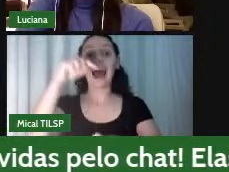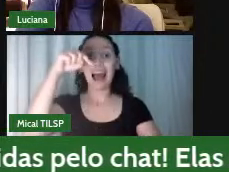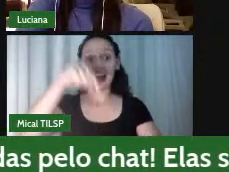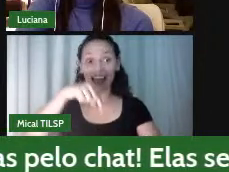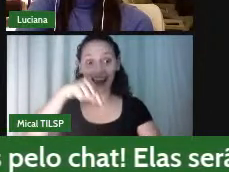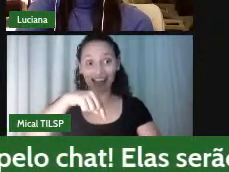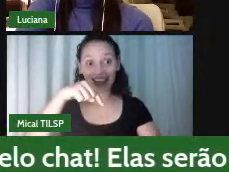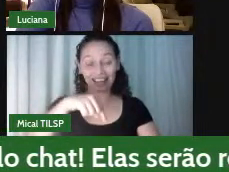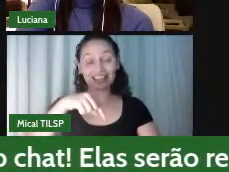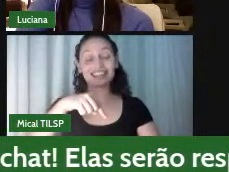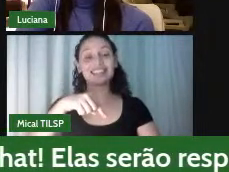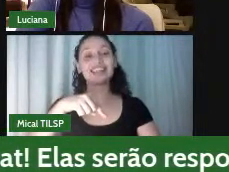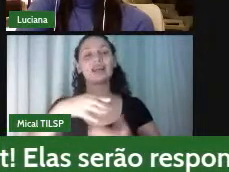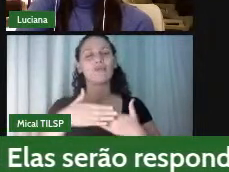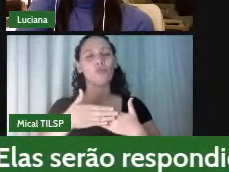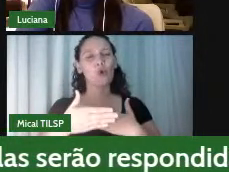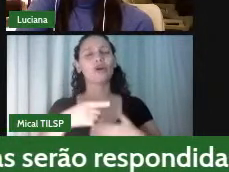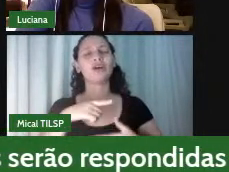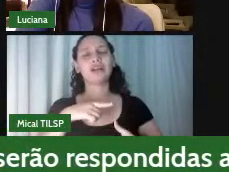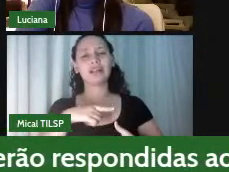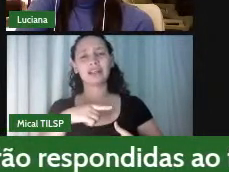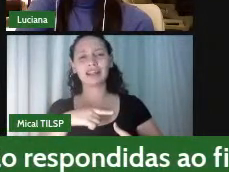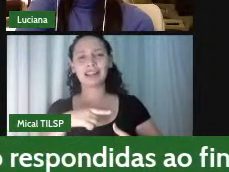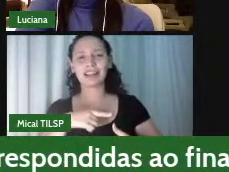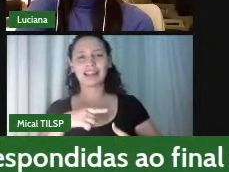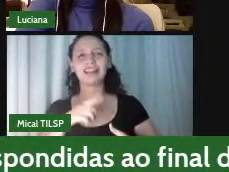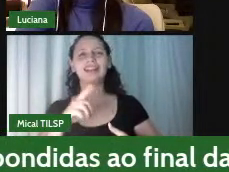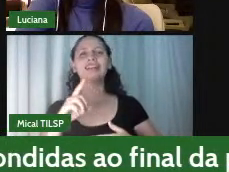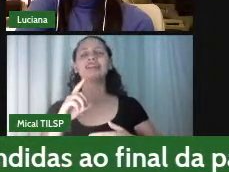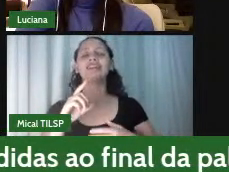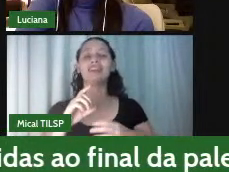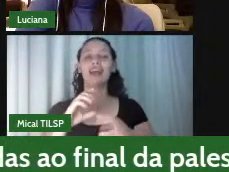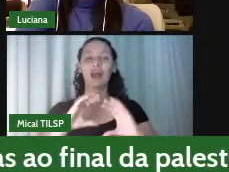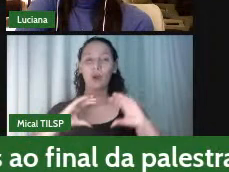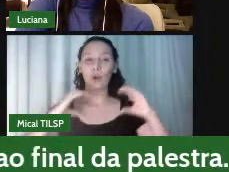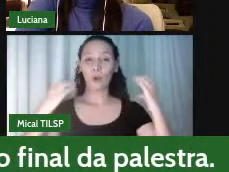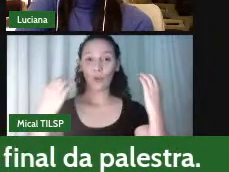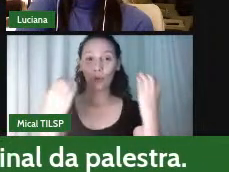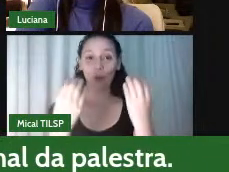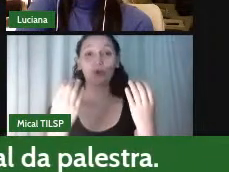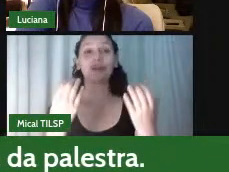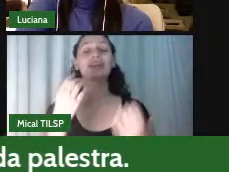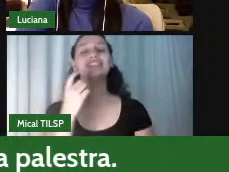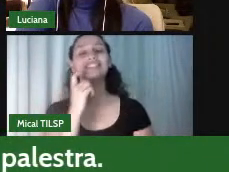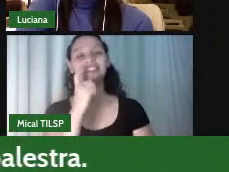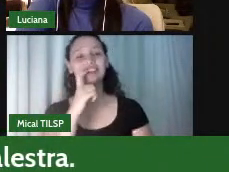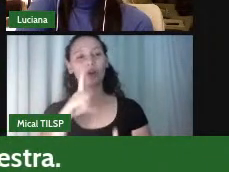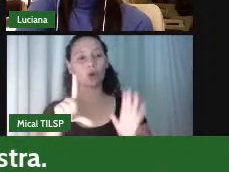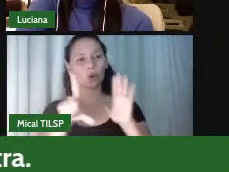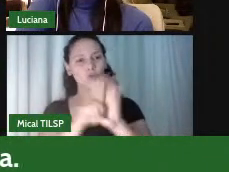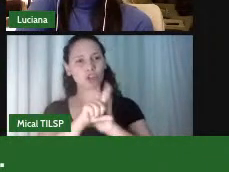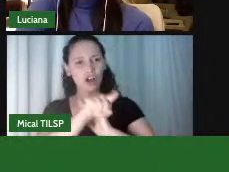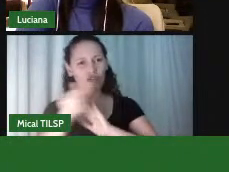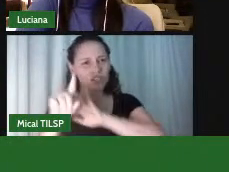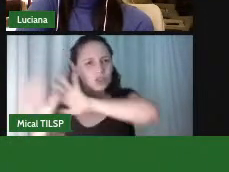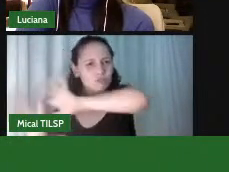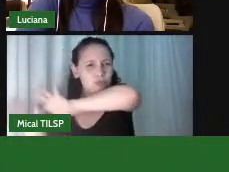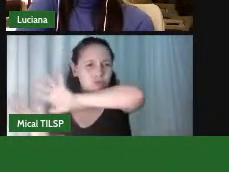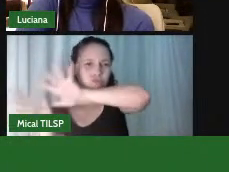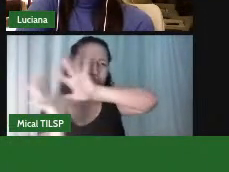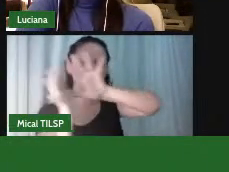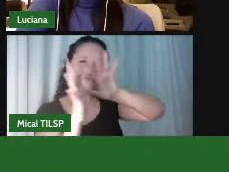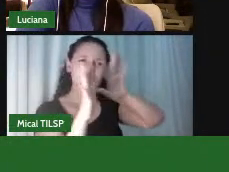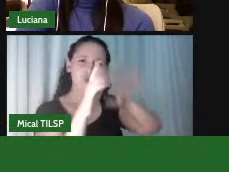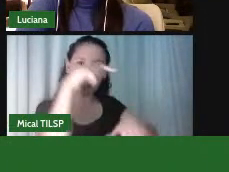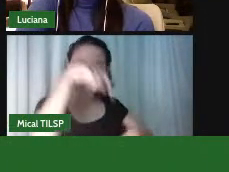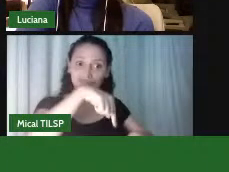Brasileiro de Odontologia Legal. E eu espero que todos aí que estão acompanhando esse mini curso online organizem uma caravana aqui para Ribeirão e venham